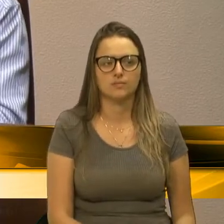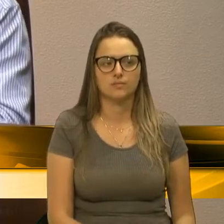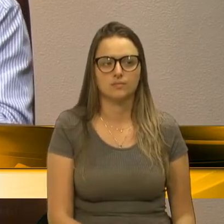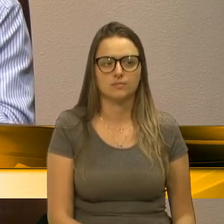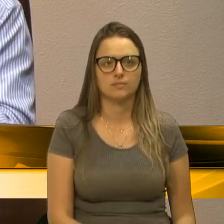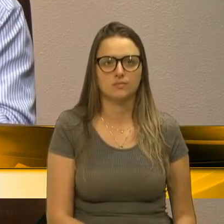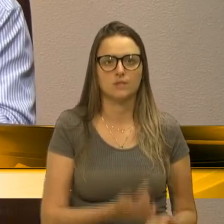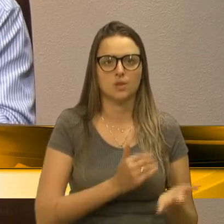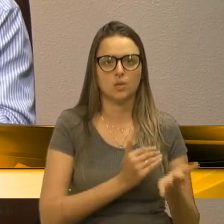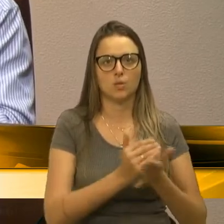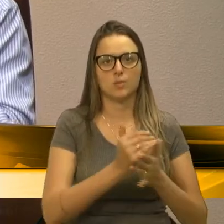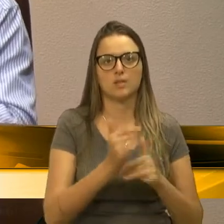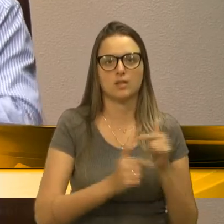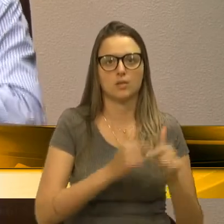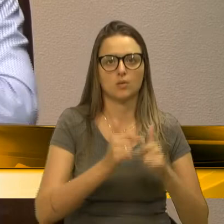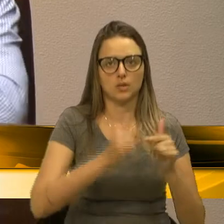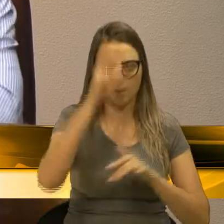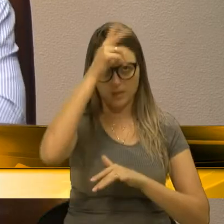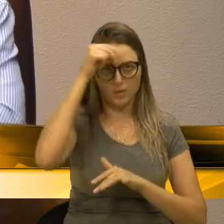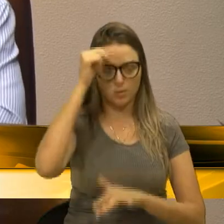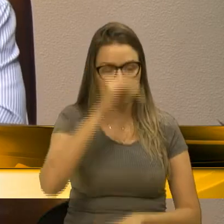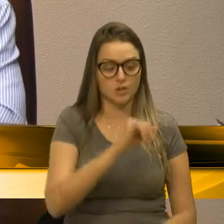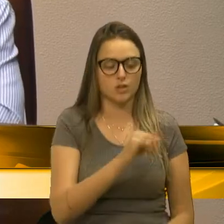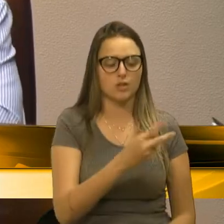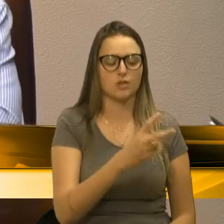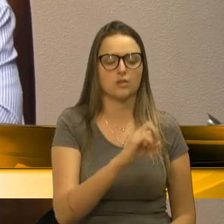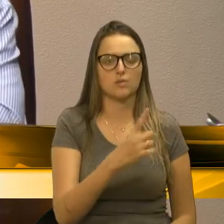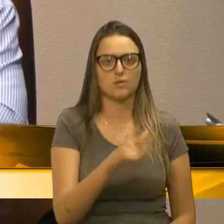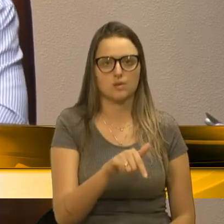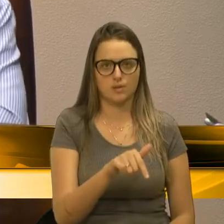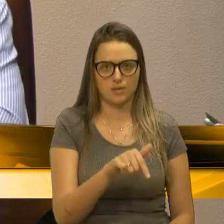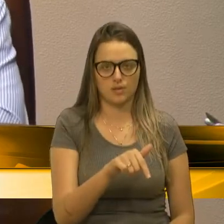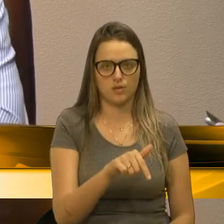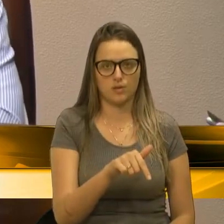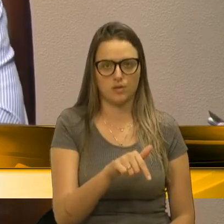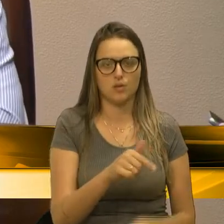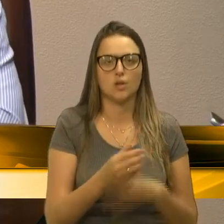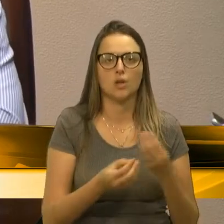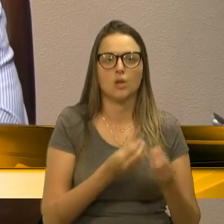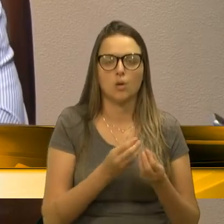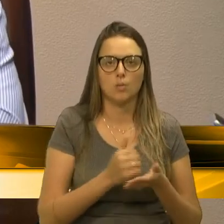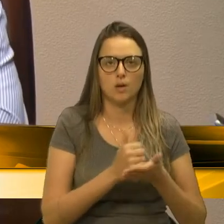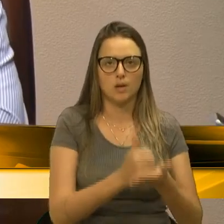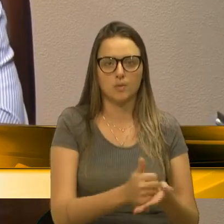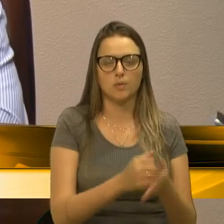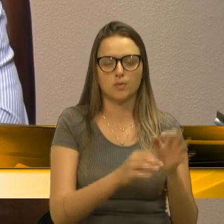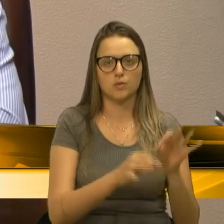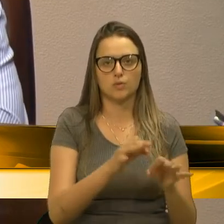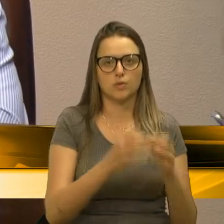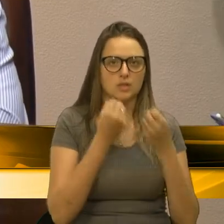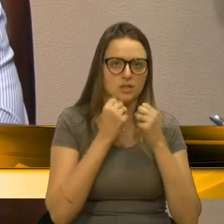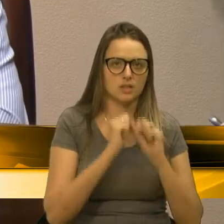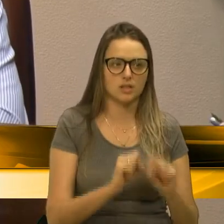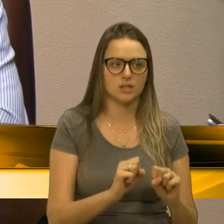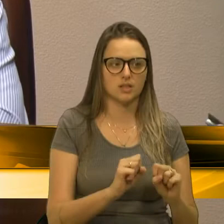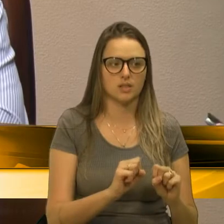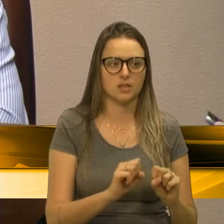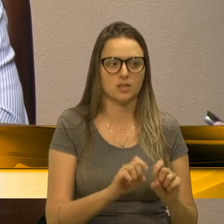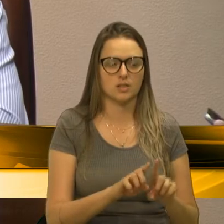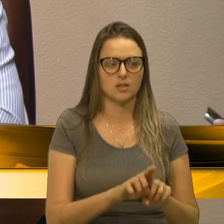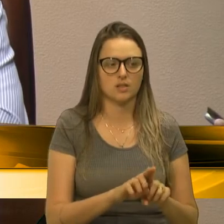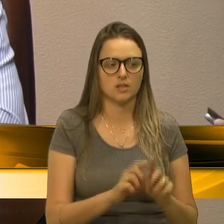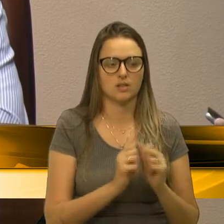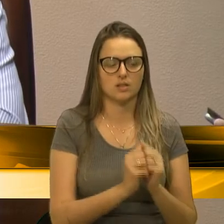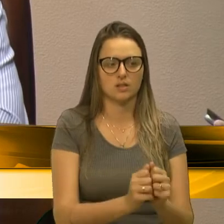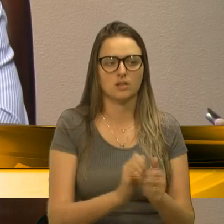o meu trabalho público em janeiro de 2017, como assessora jurídica da Secretaria Municipal de Saúde. Então, desde essa